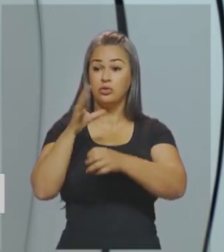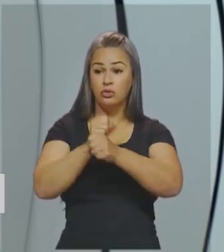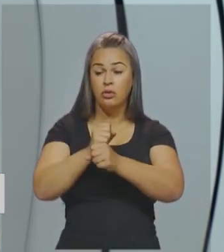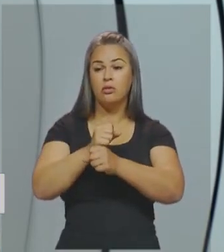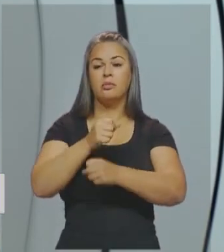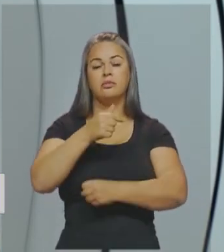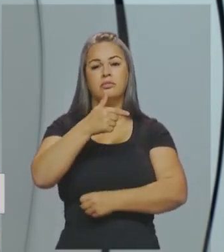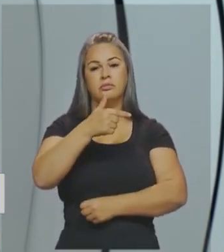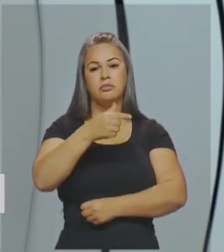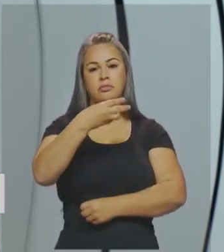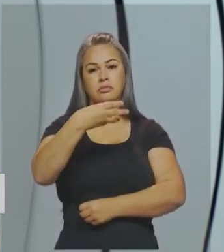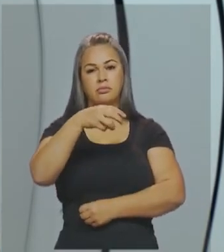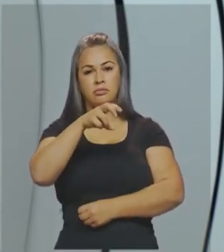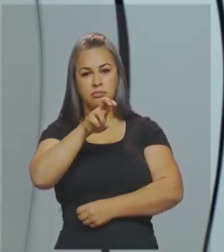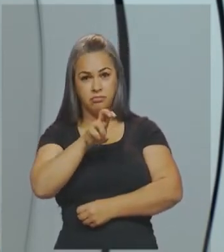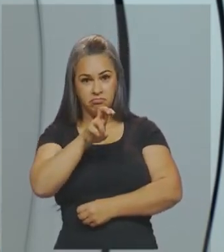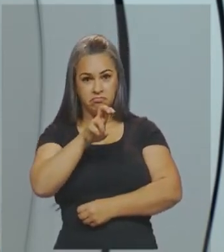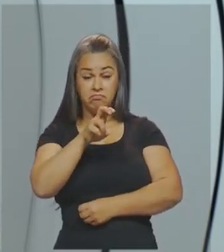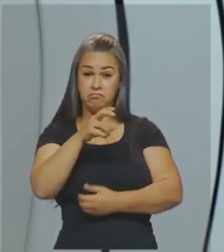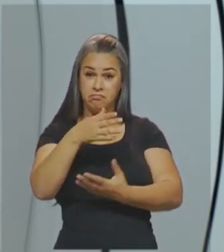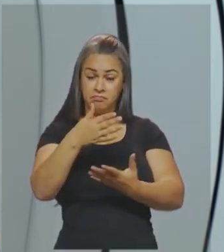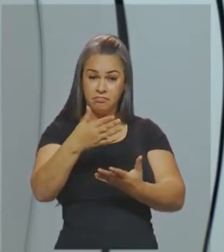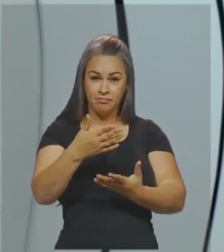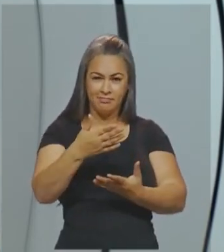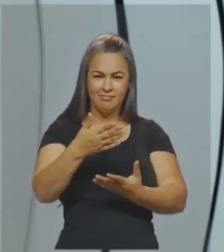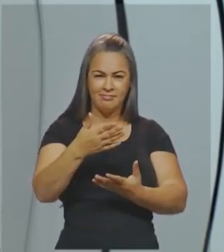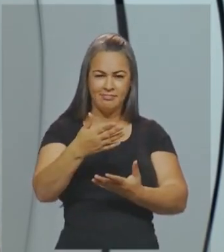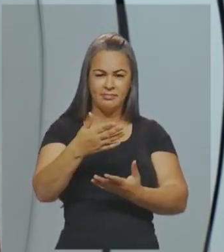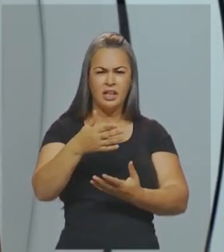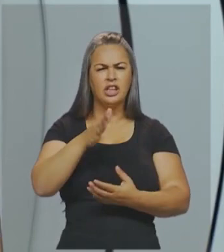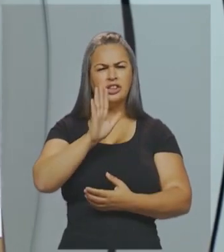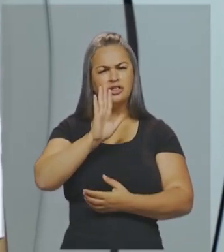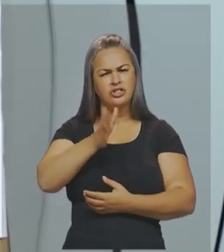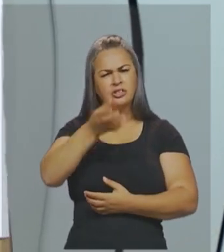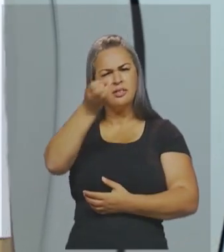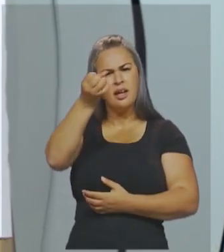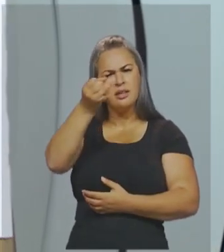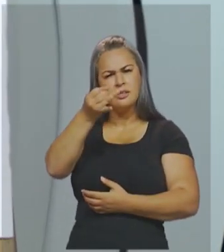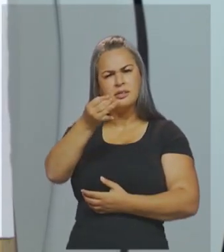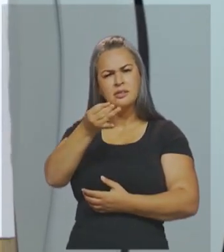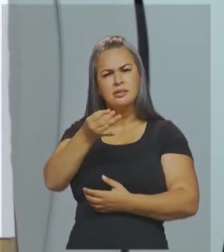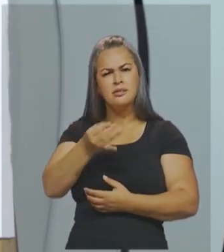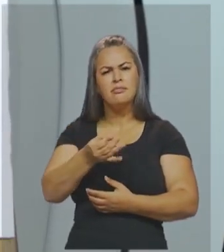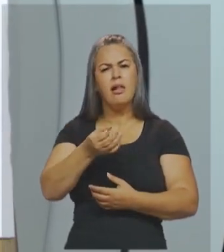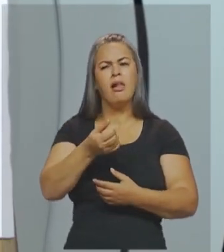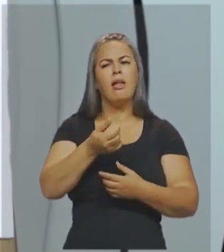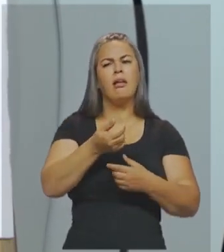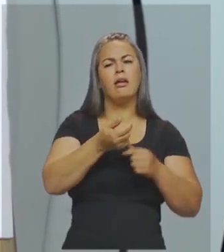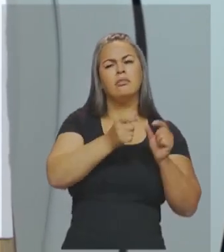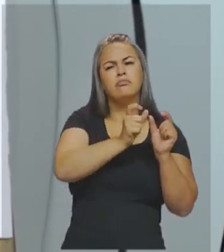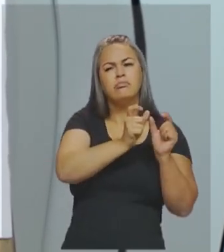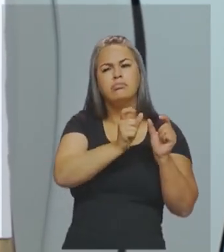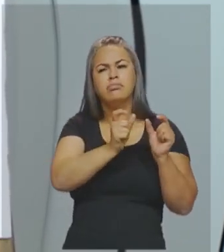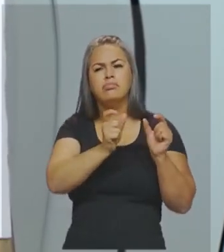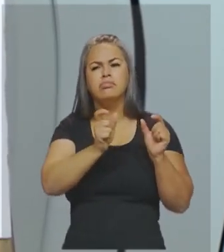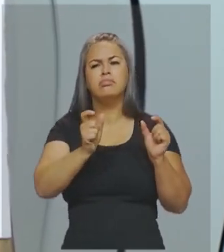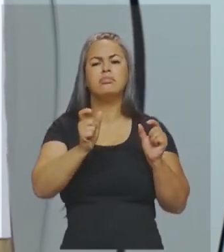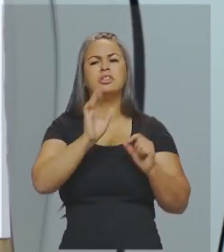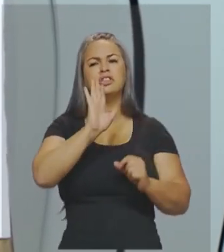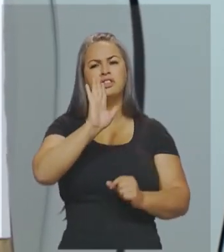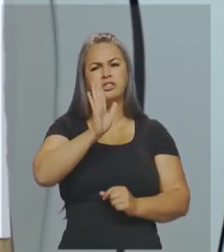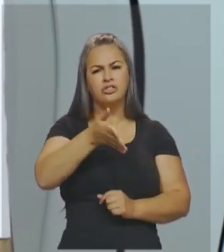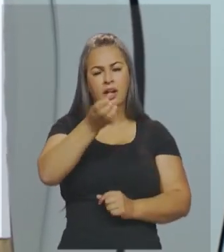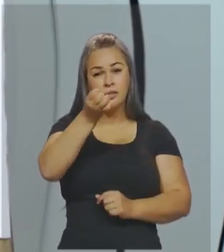235. Então, lembrando a vocês, pelo quadro posicional. O quadro posicional, ele vem muito com